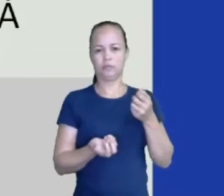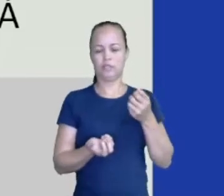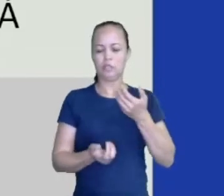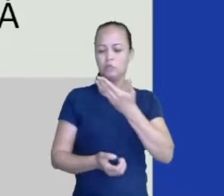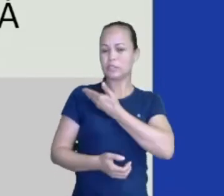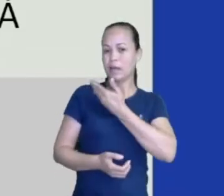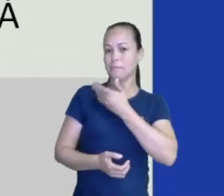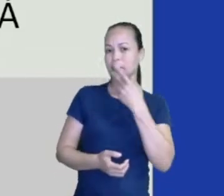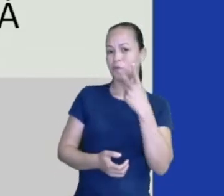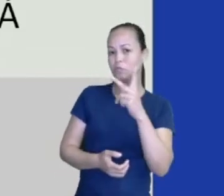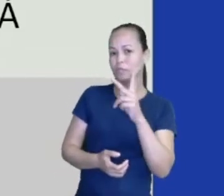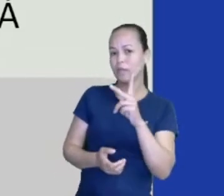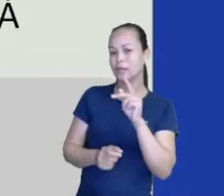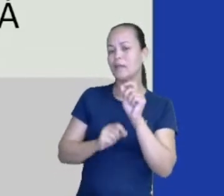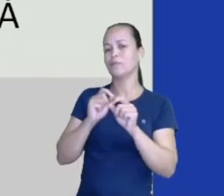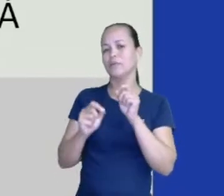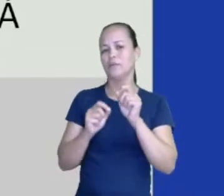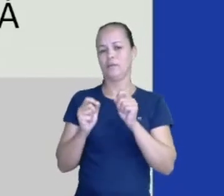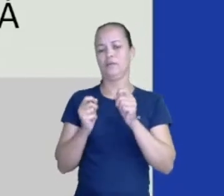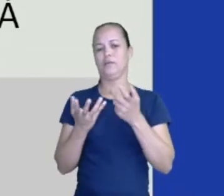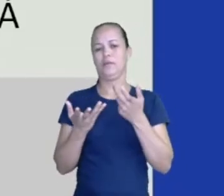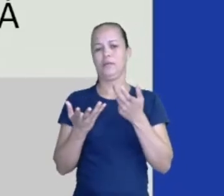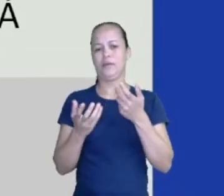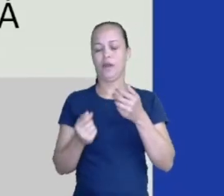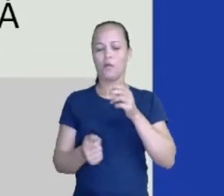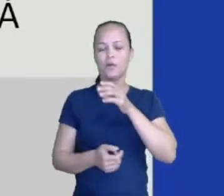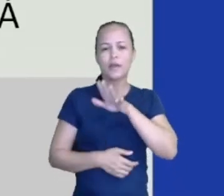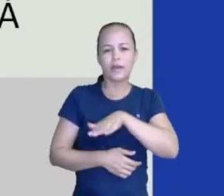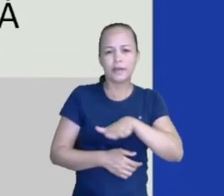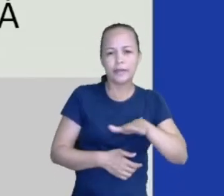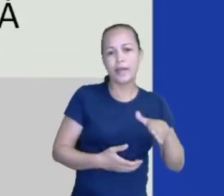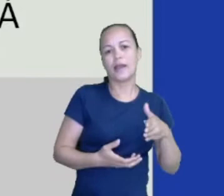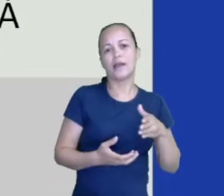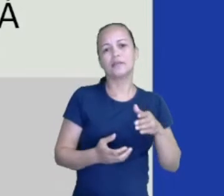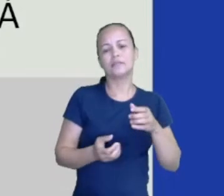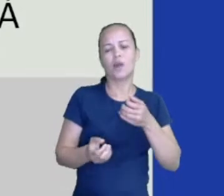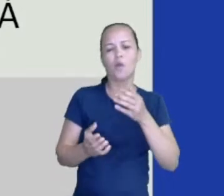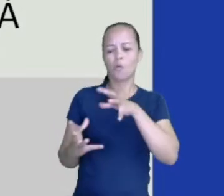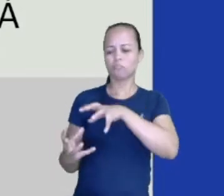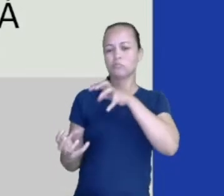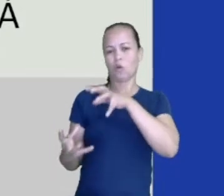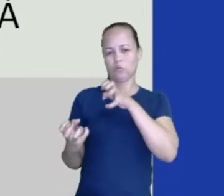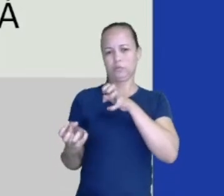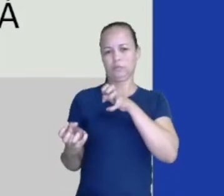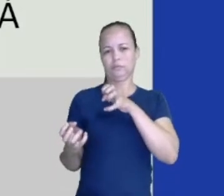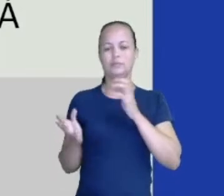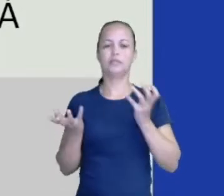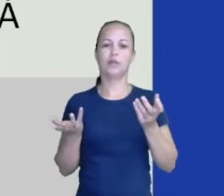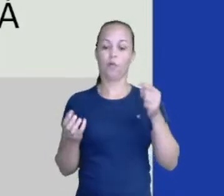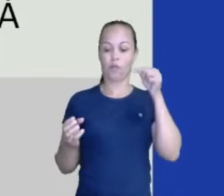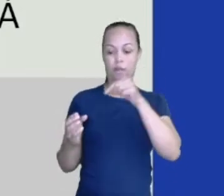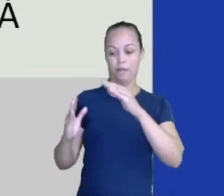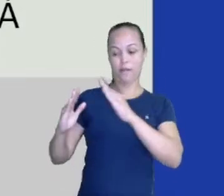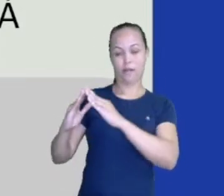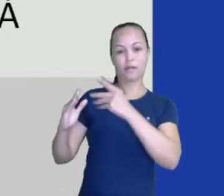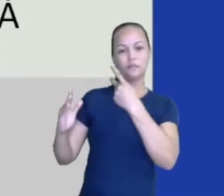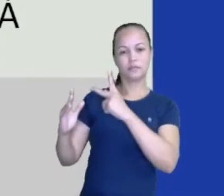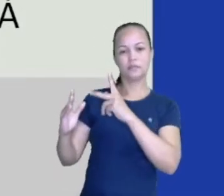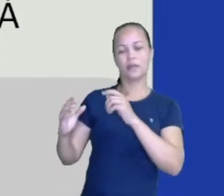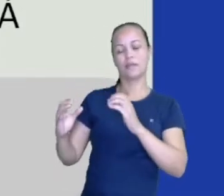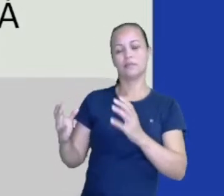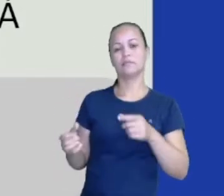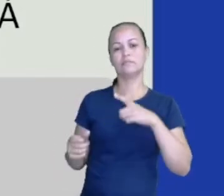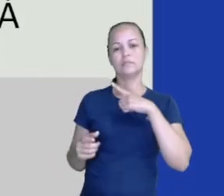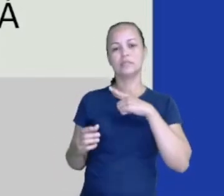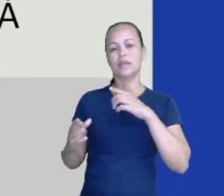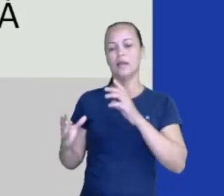eram crianças ou idosos? Ele morava ao lado de um asilo, todos eram idosos.